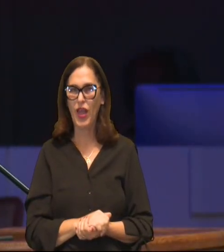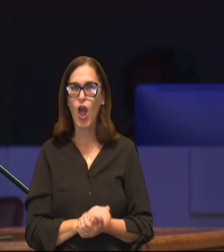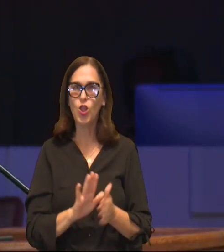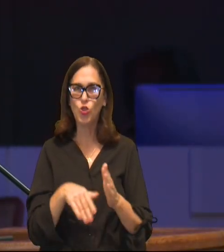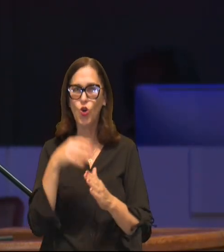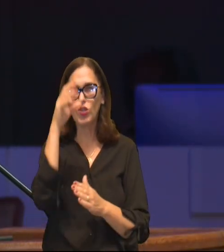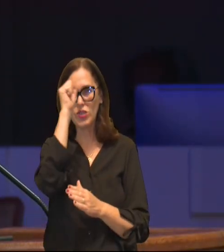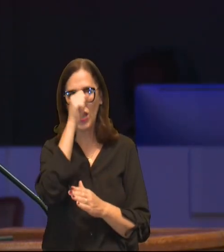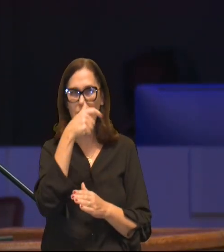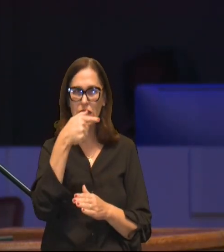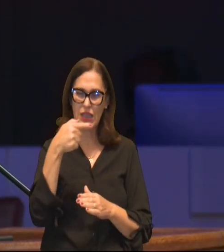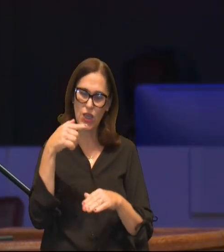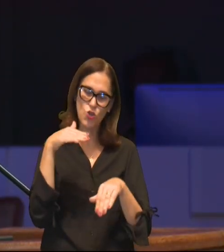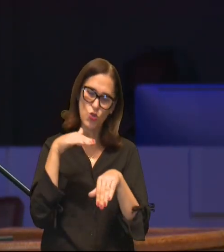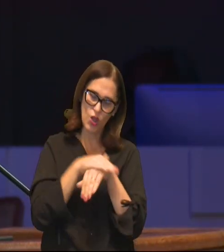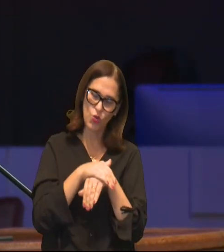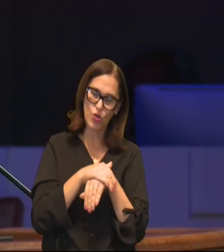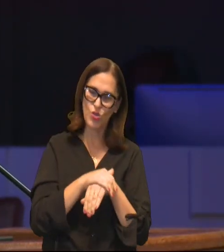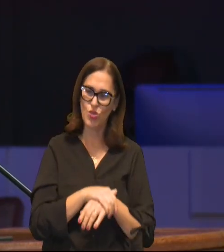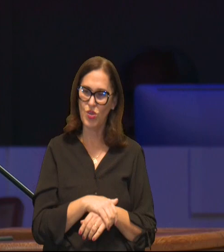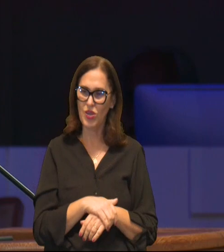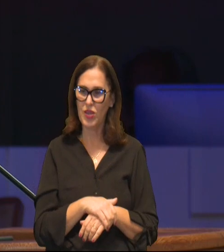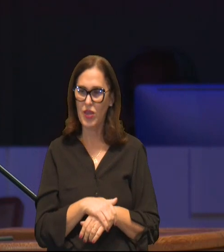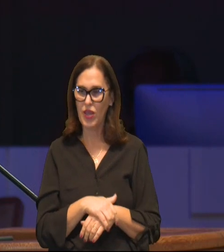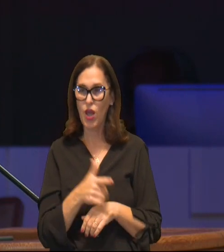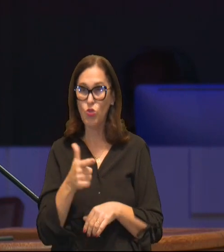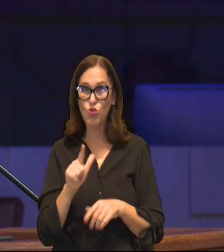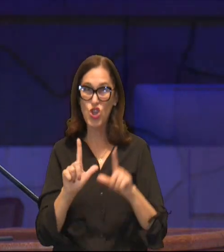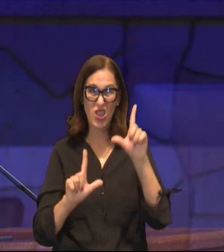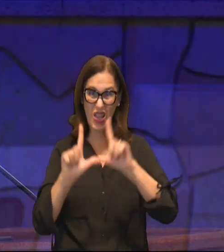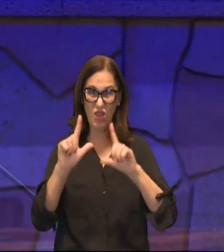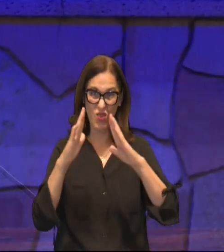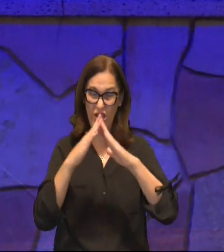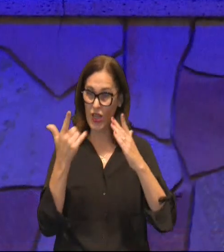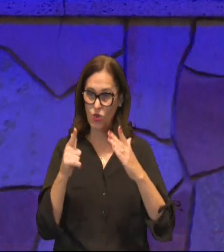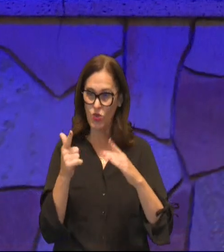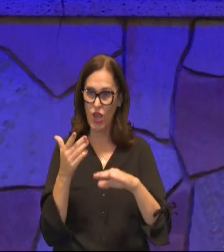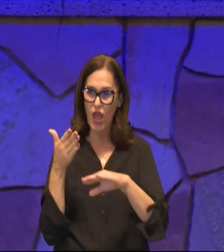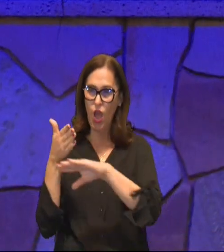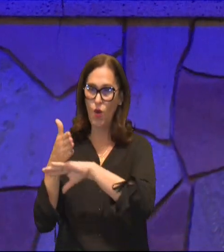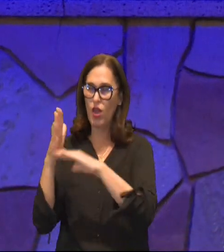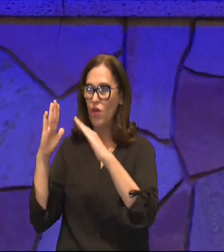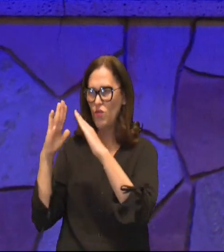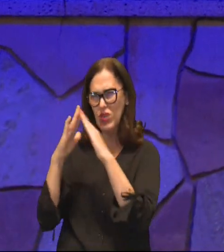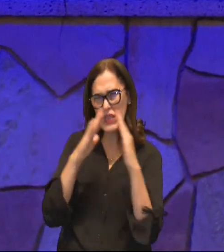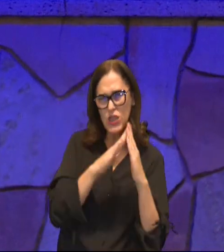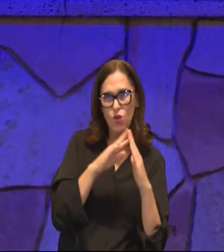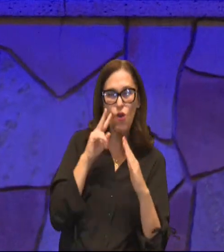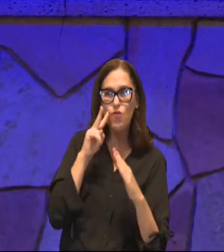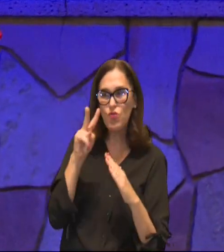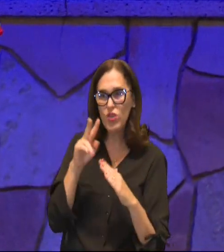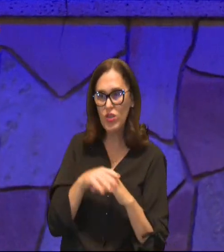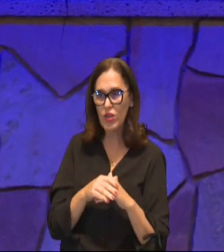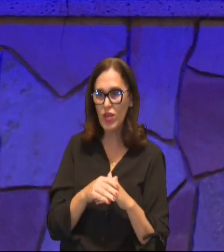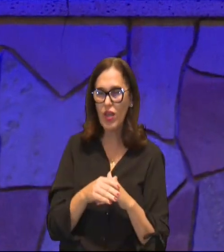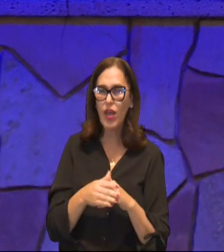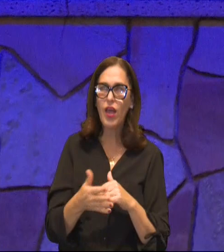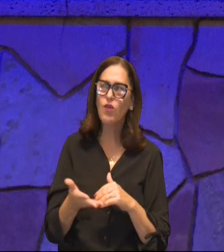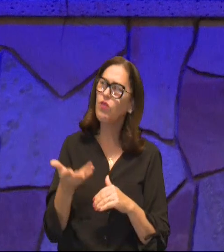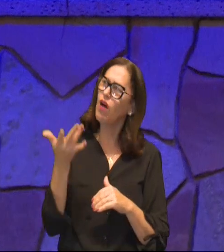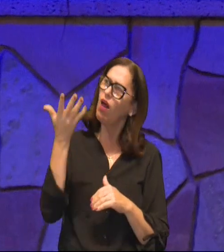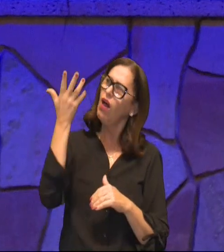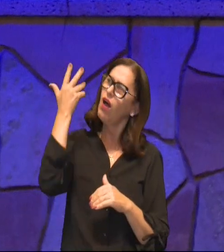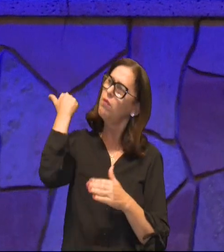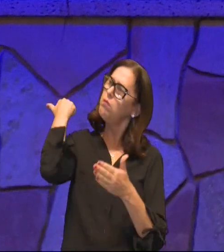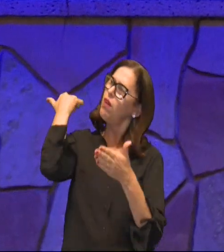por volta de 7 horas da noite, como não tinha televisão em casa, eu ia para a casa do vizinho. Percebam, queridos, eu olhei para o retrovisor da história da